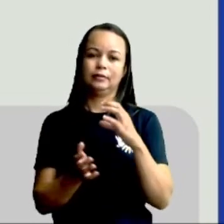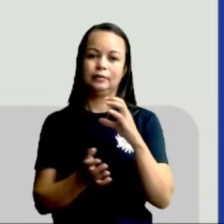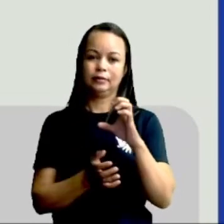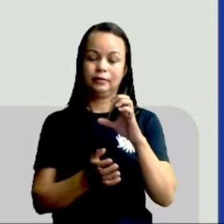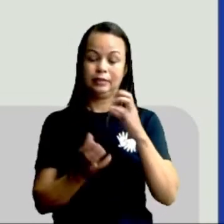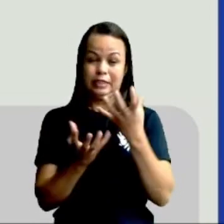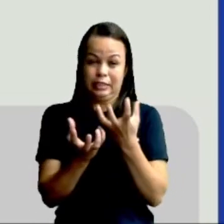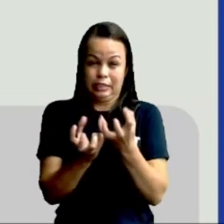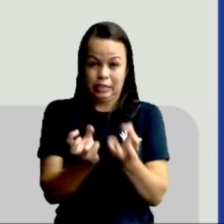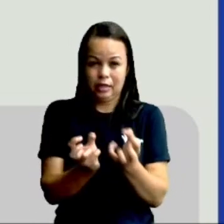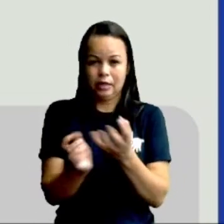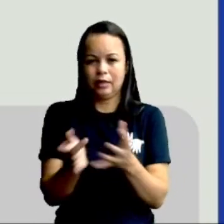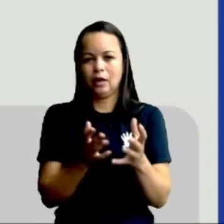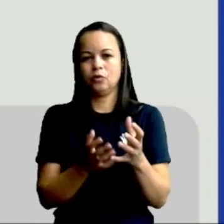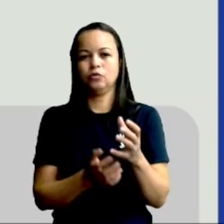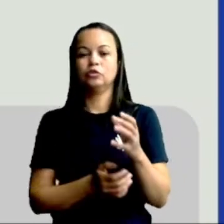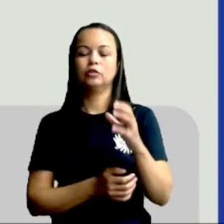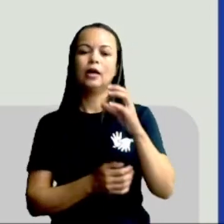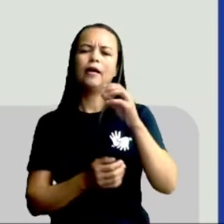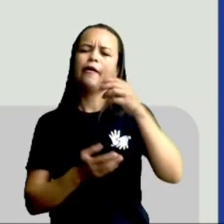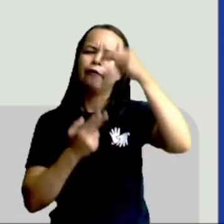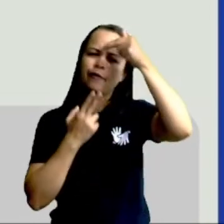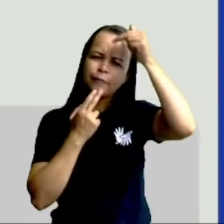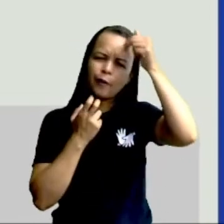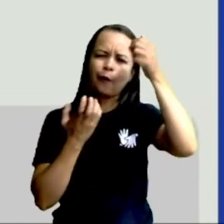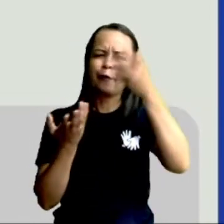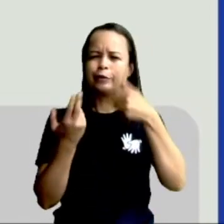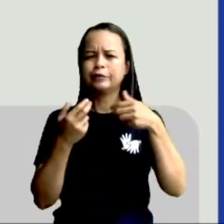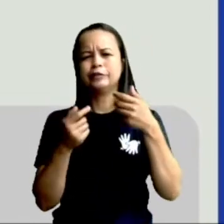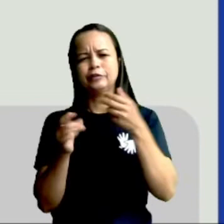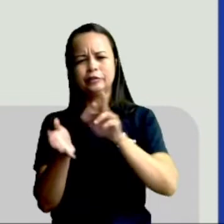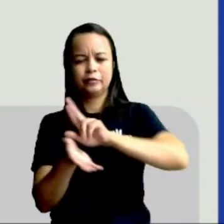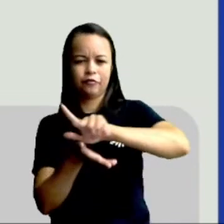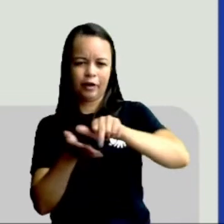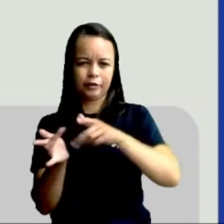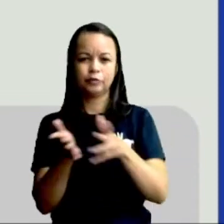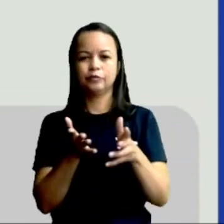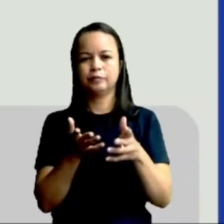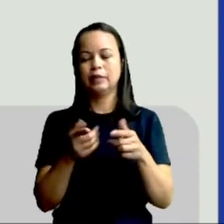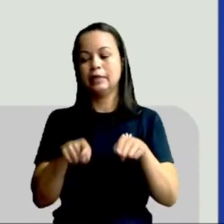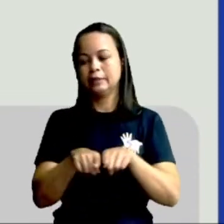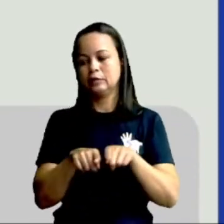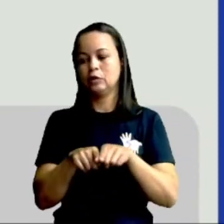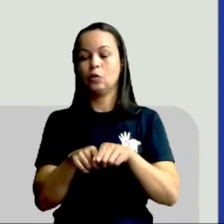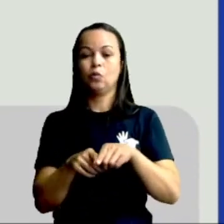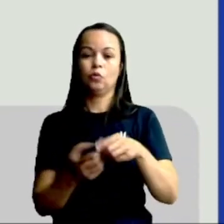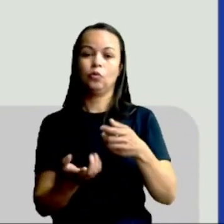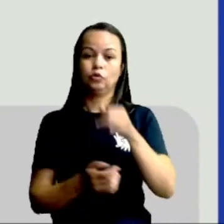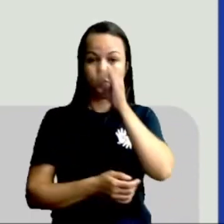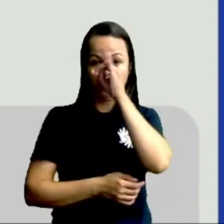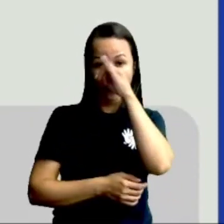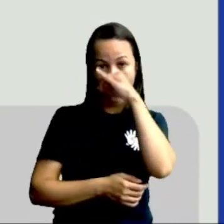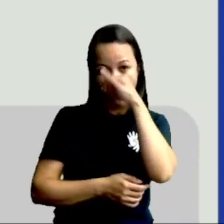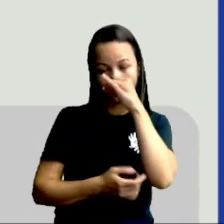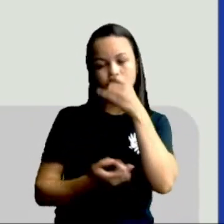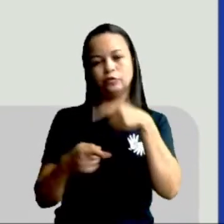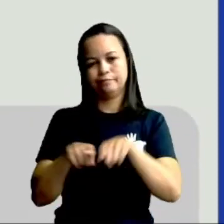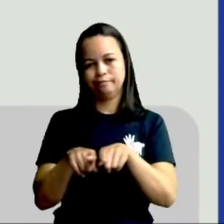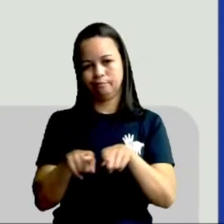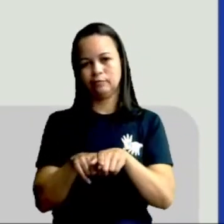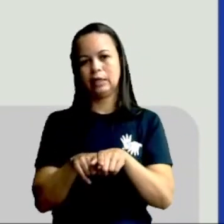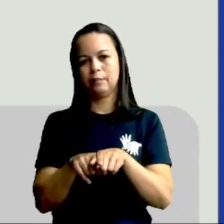suínos, certo? Os caprinos são as cabras, bodes, esses animais, tá bom? Os suínos, que são os